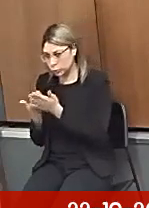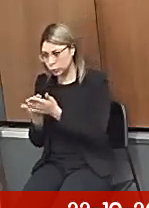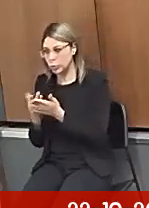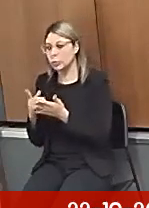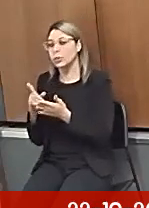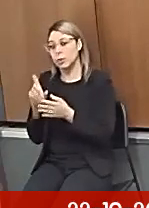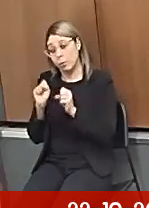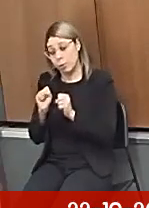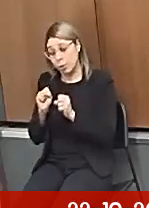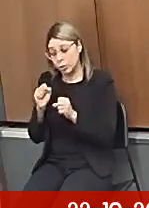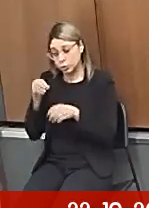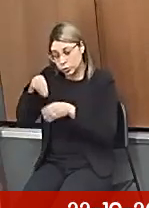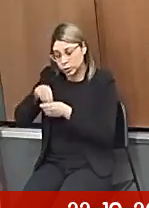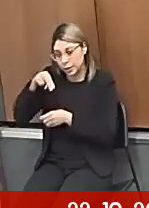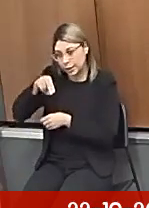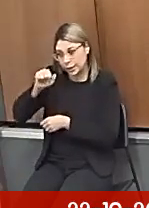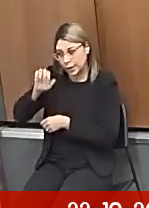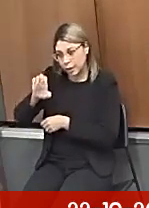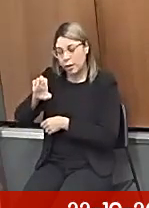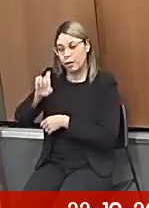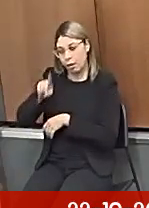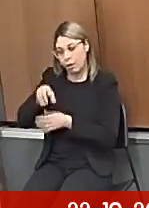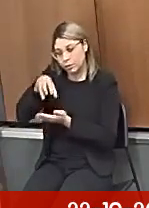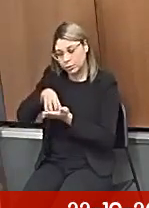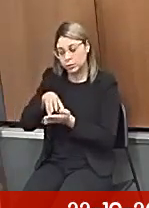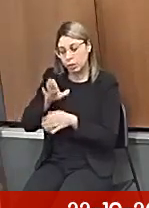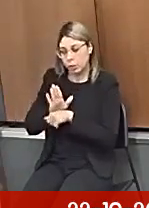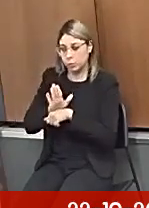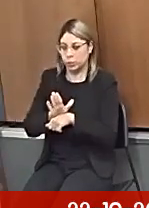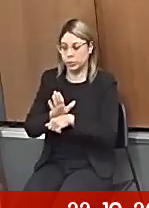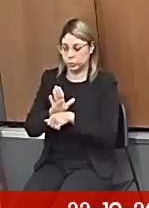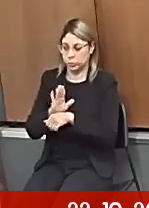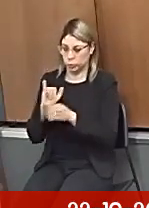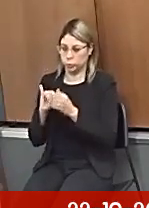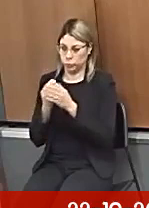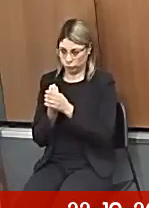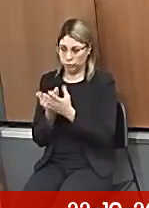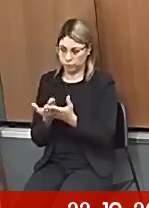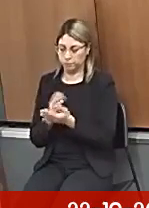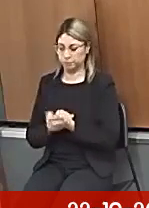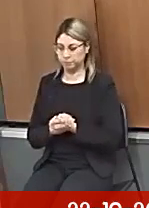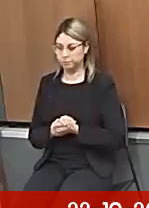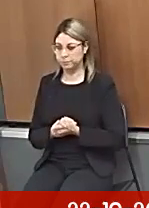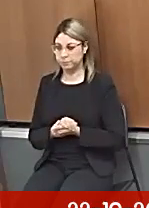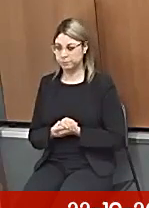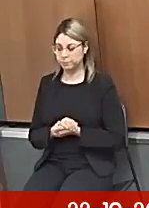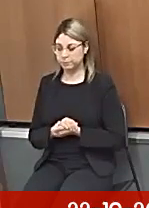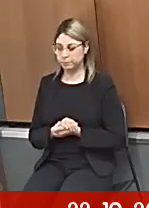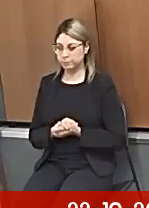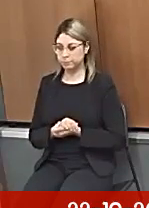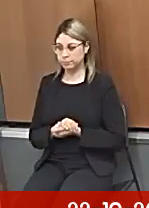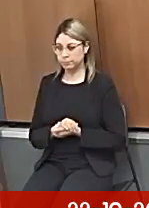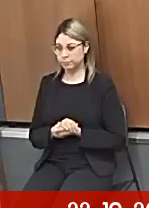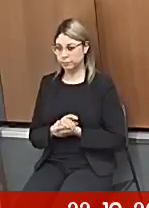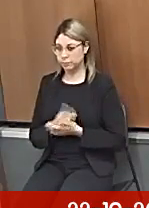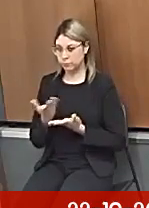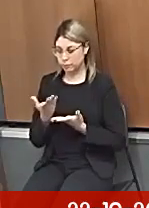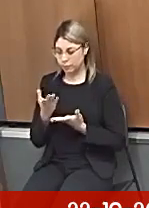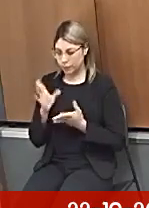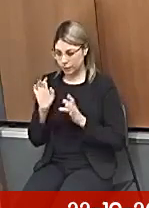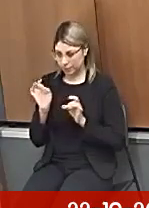pode incluir dentro do NAI esse centro de apoio à inclusão. E só pela doutor ordem, Luiz, deputado, só